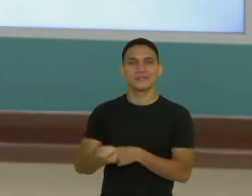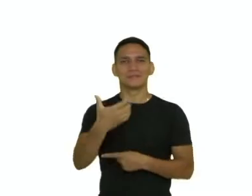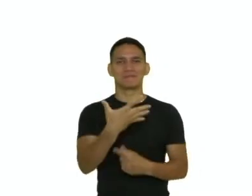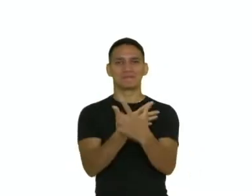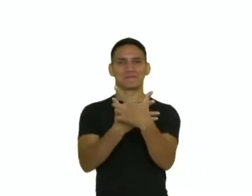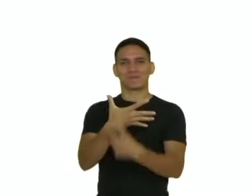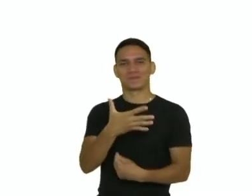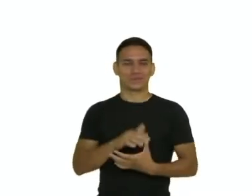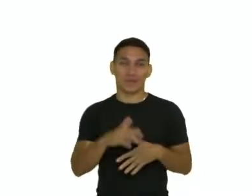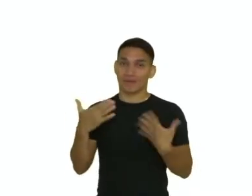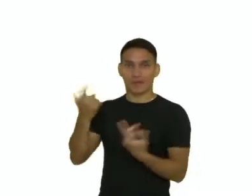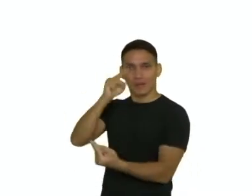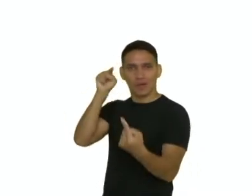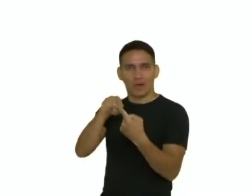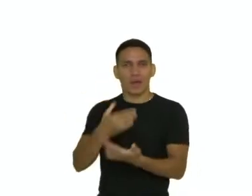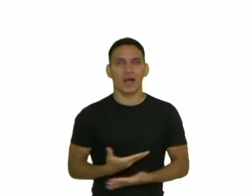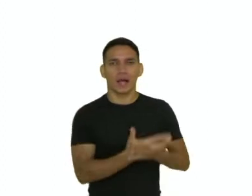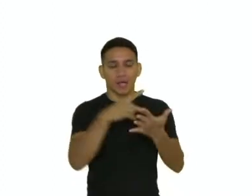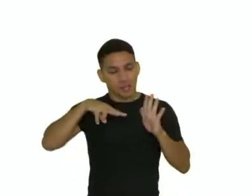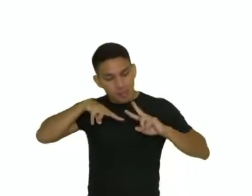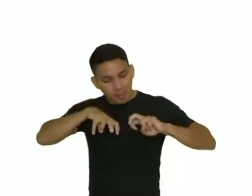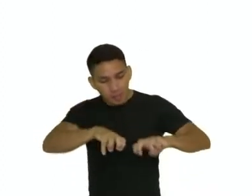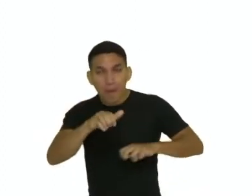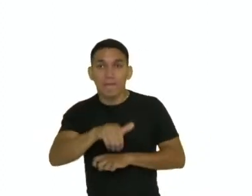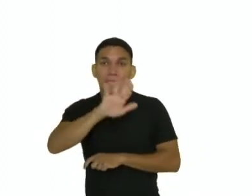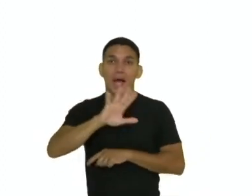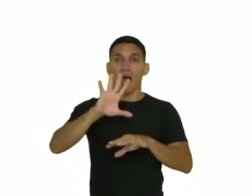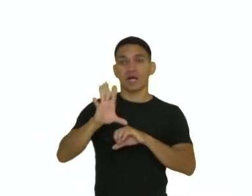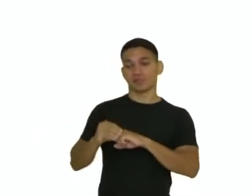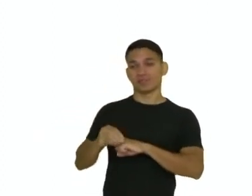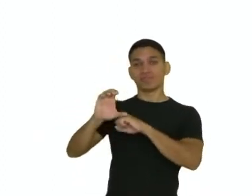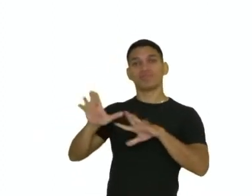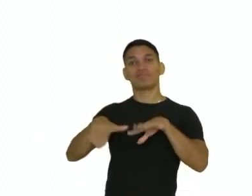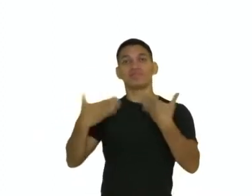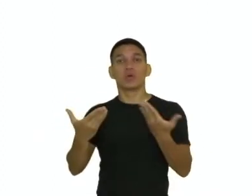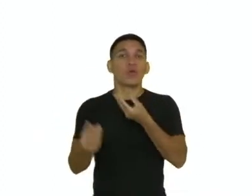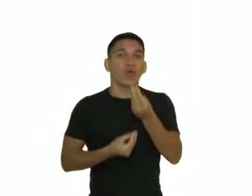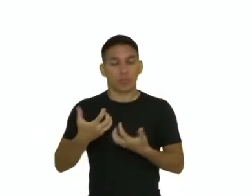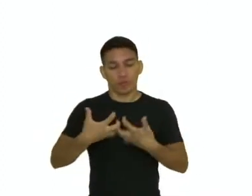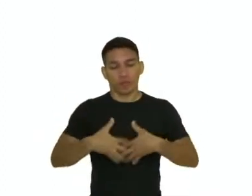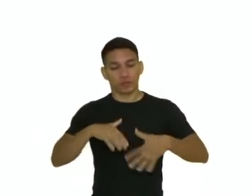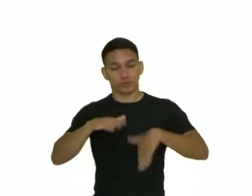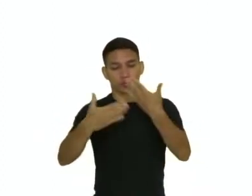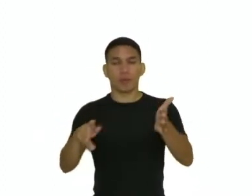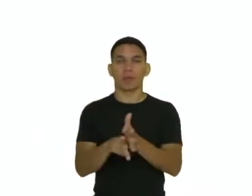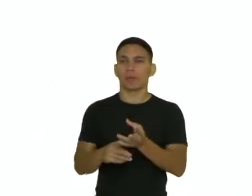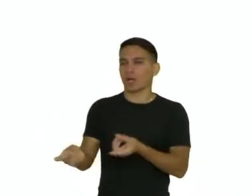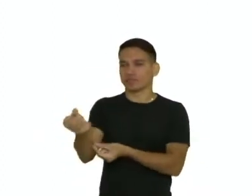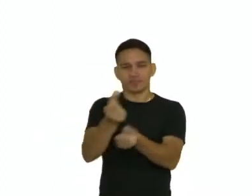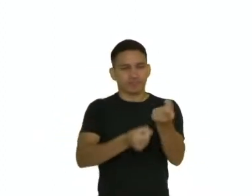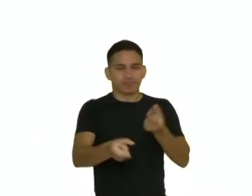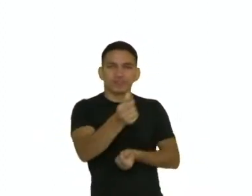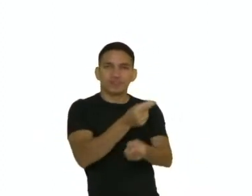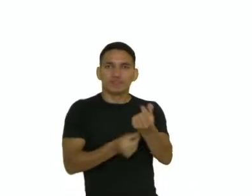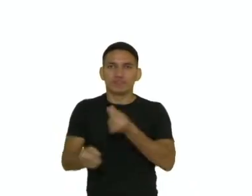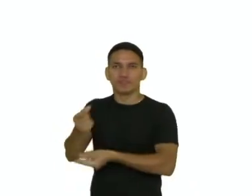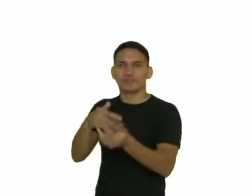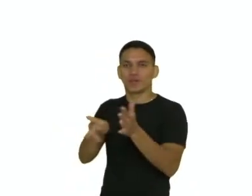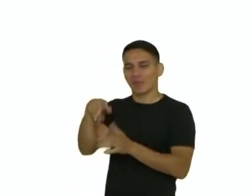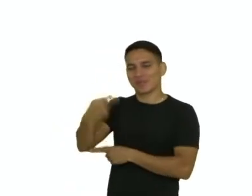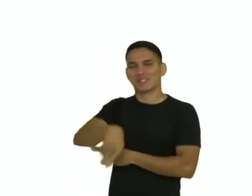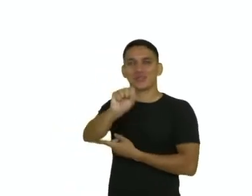nossa aula: aprofundar os conhecimentos sobre o desenvolvimento do Mercosul, ou Mercado Comum do Sul, e destacar sua importância no